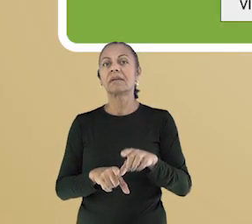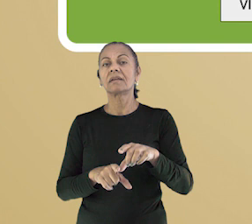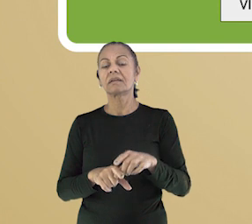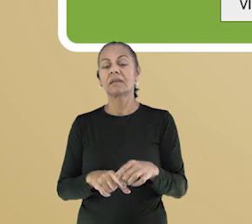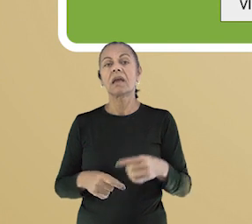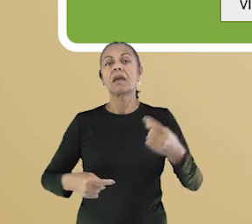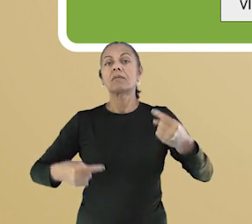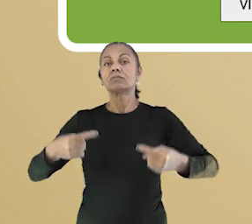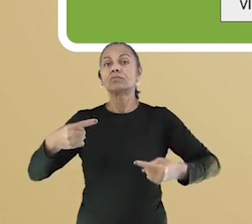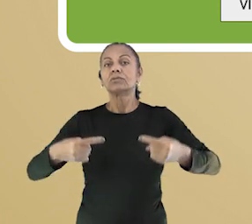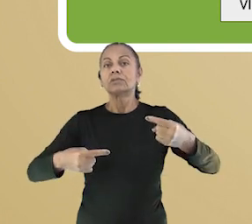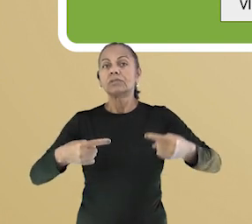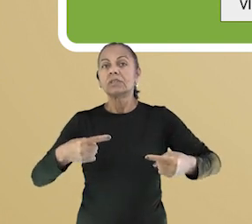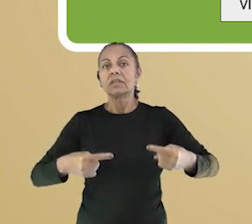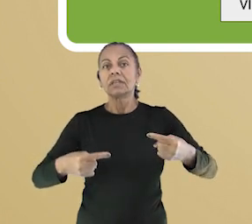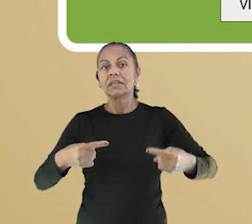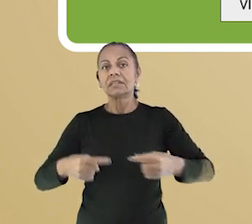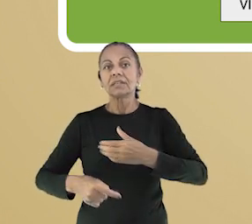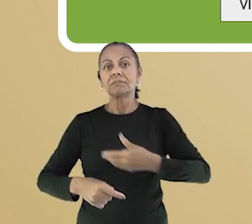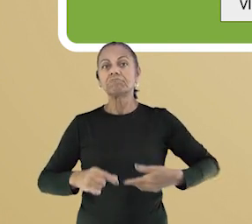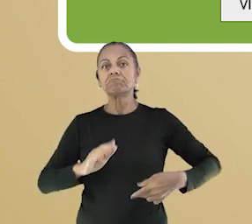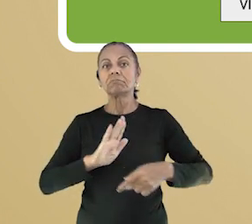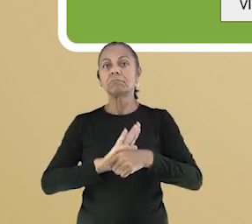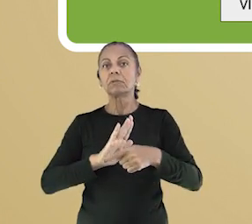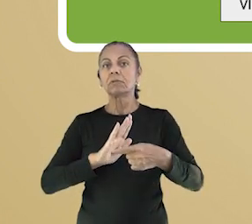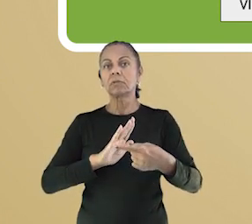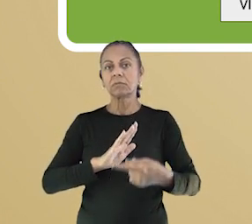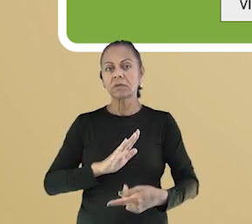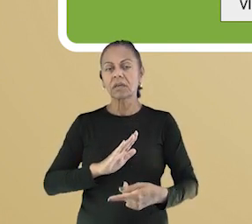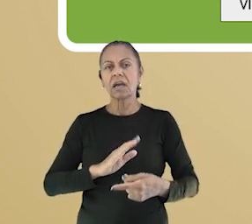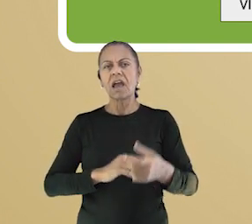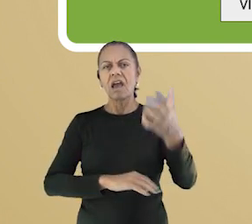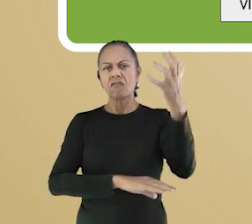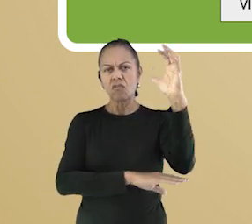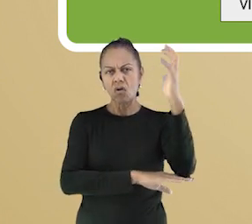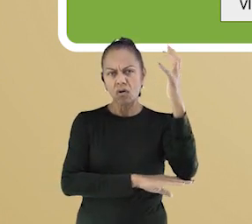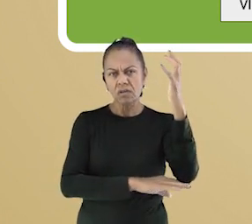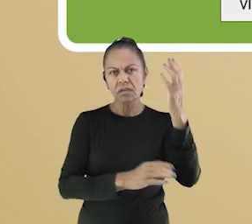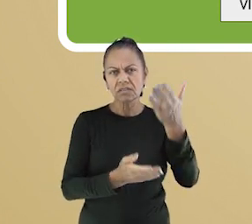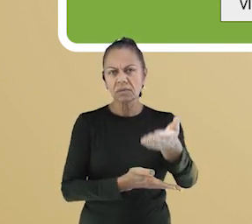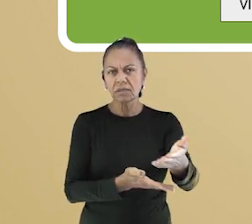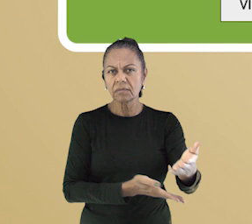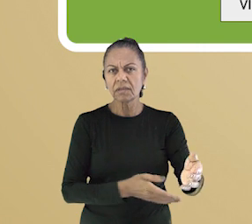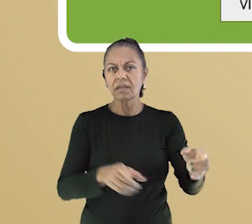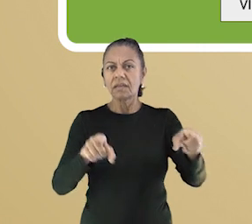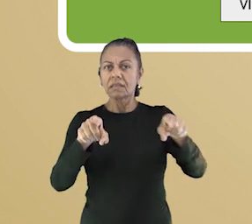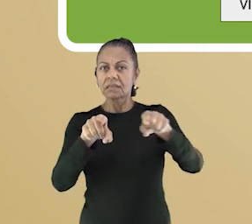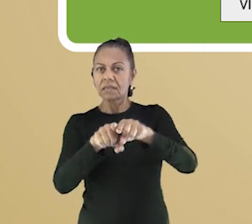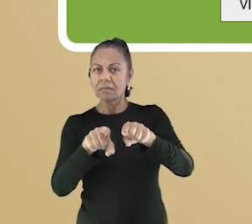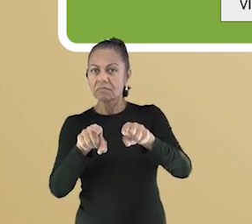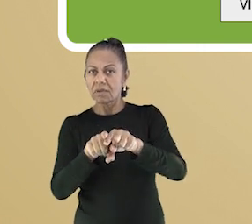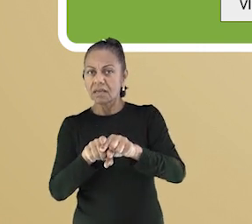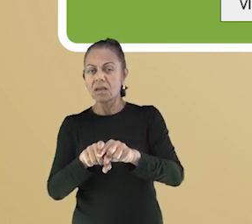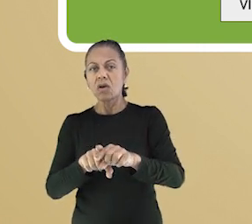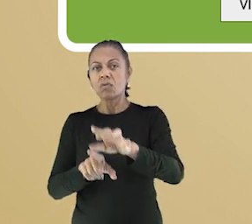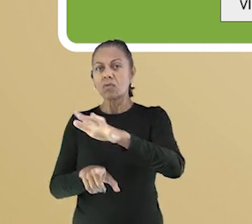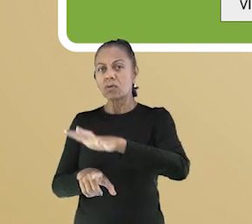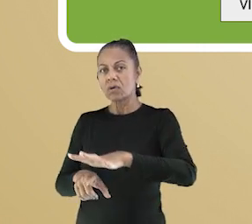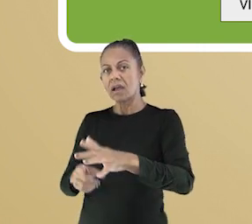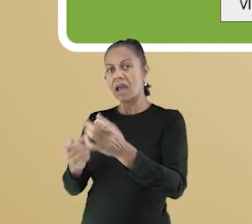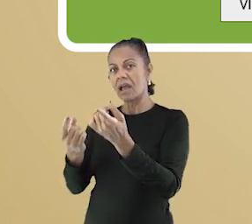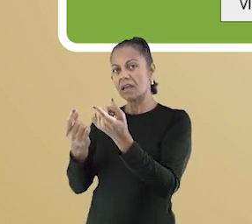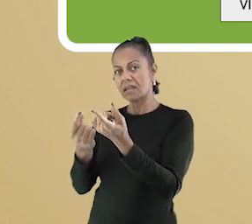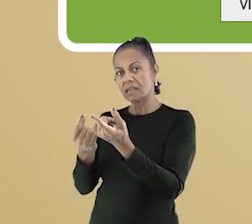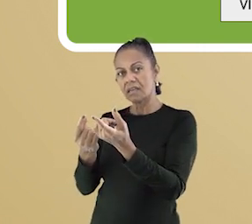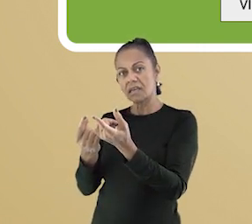também por decisões governamentais, que é a criação de políticas públicas não voltadas apenas para o desmatamento, mas também